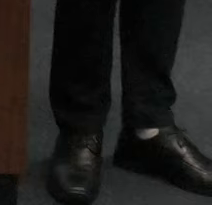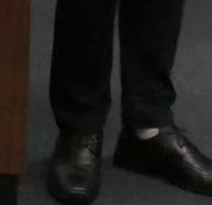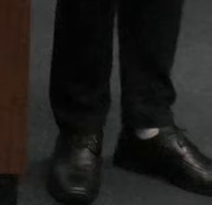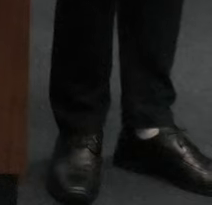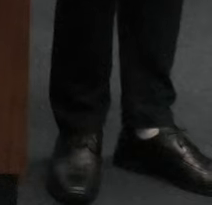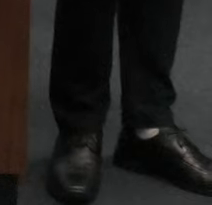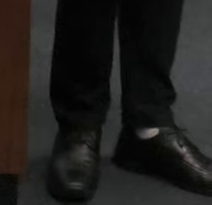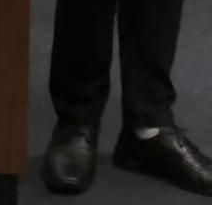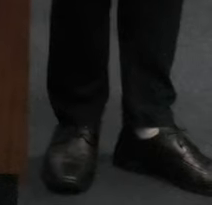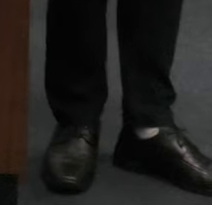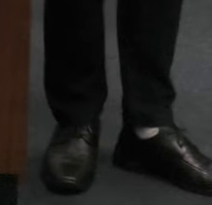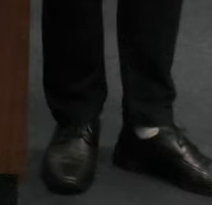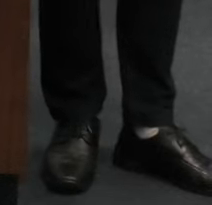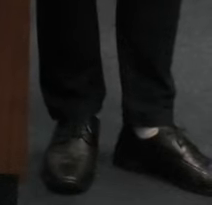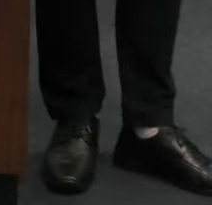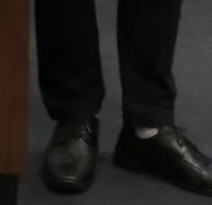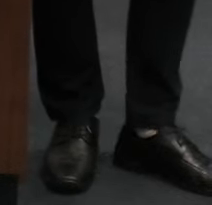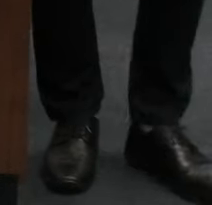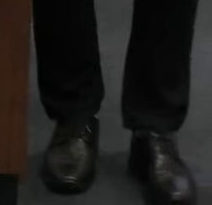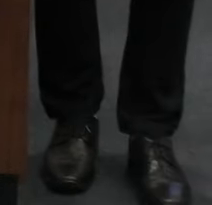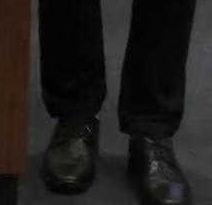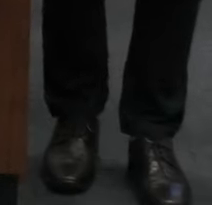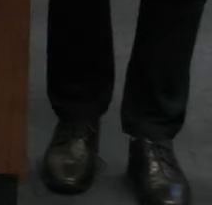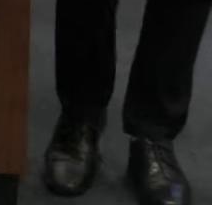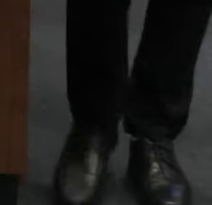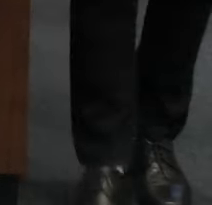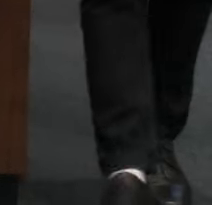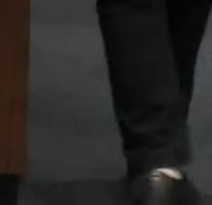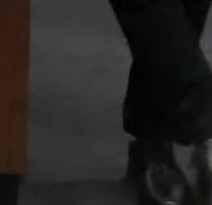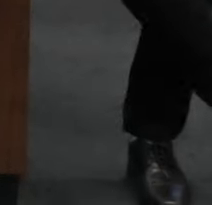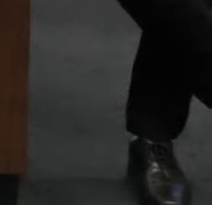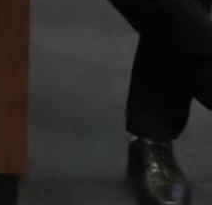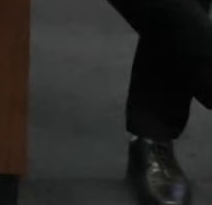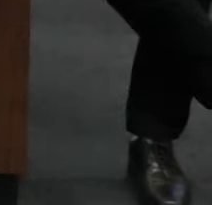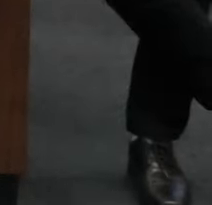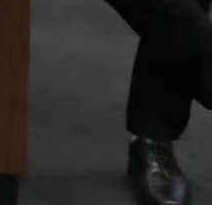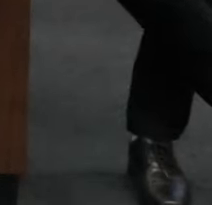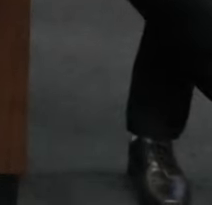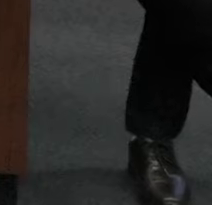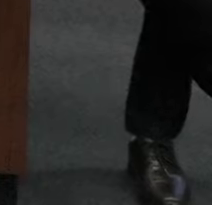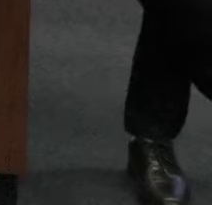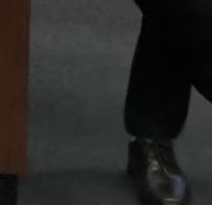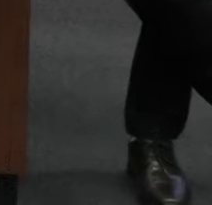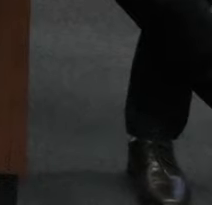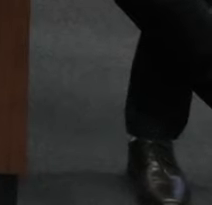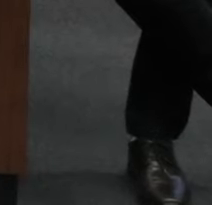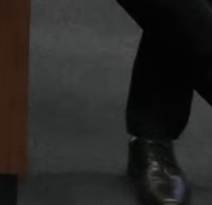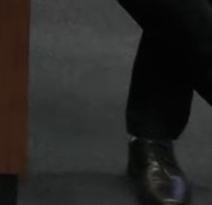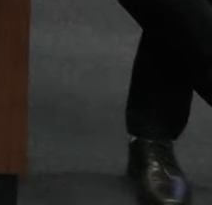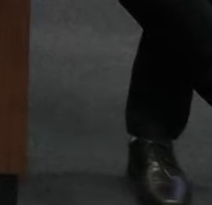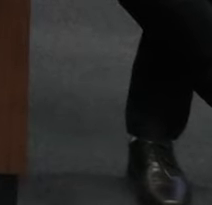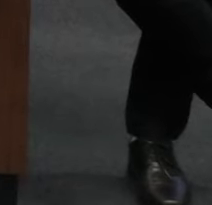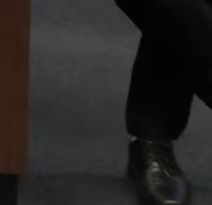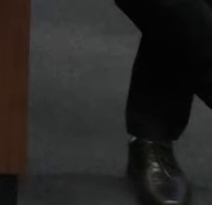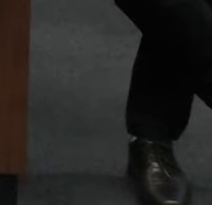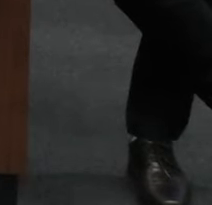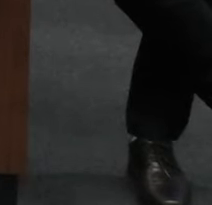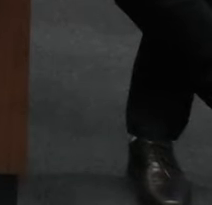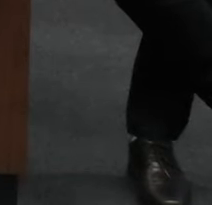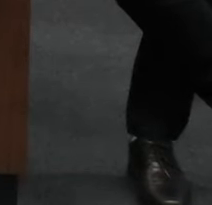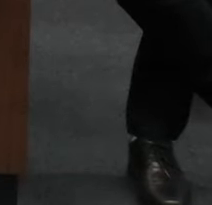E, no parecer final, colocou como membro um deputado.